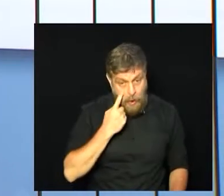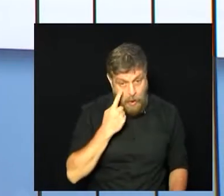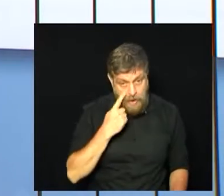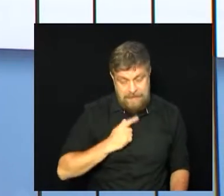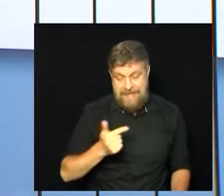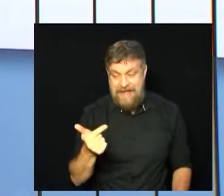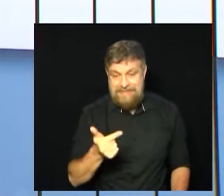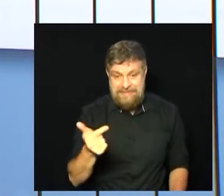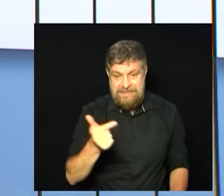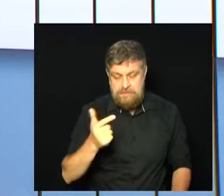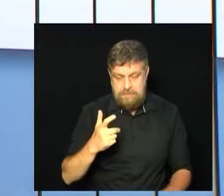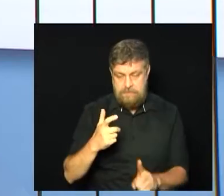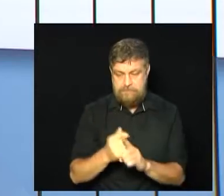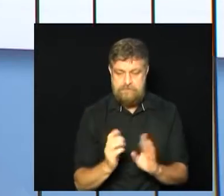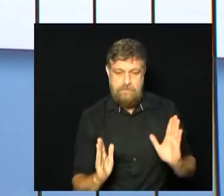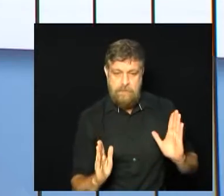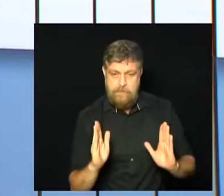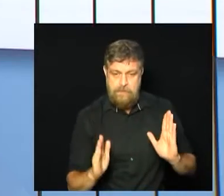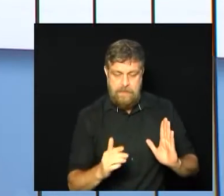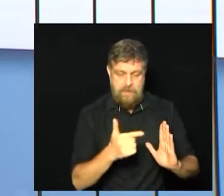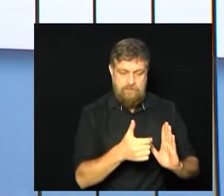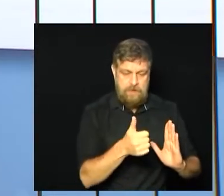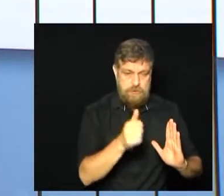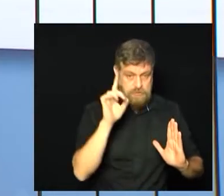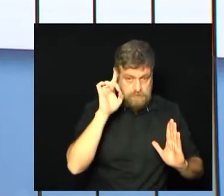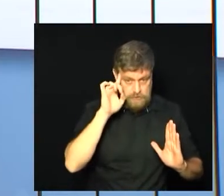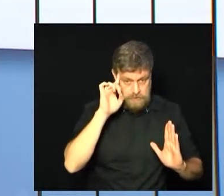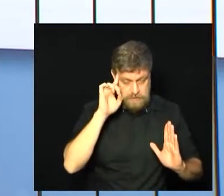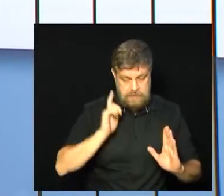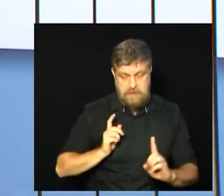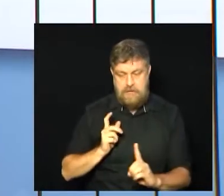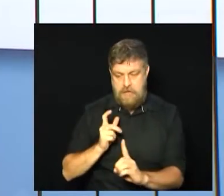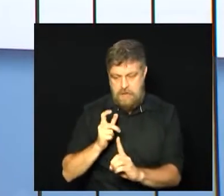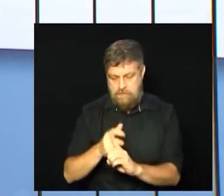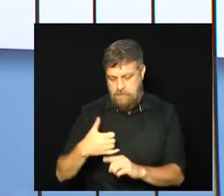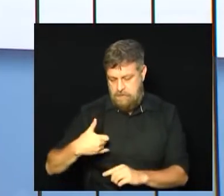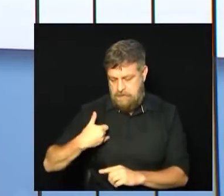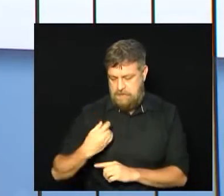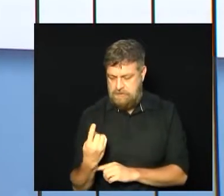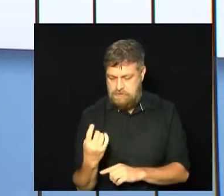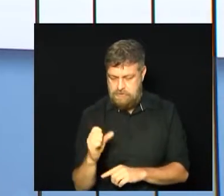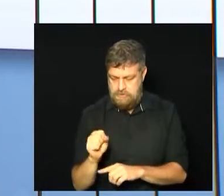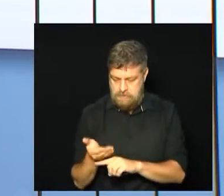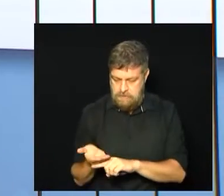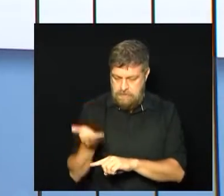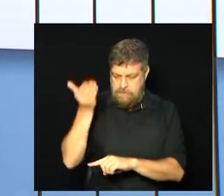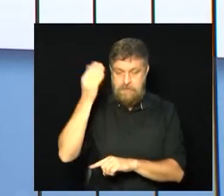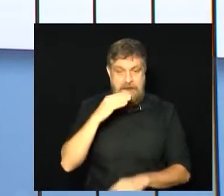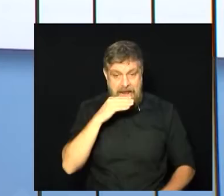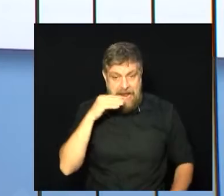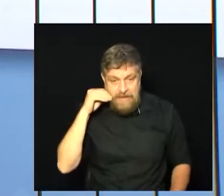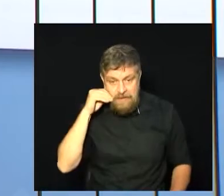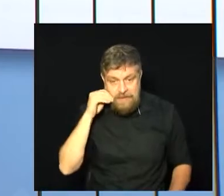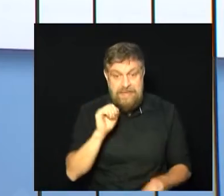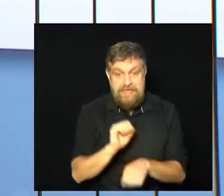segunda dose, o intervalo é de 21 dias para a partir de 18 anos e nos adolescentes, 8